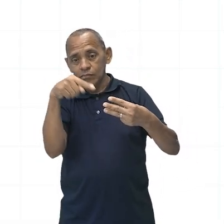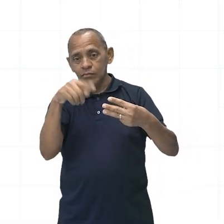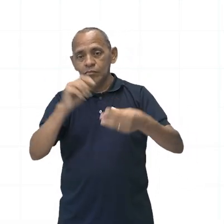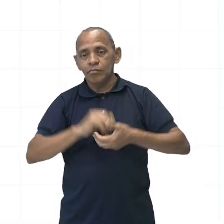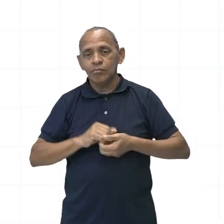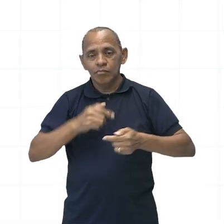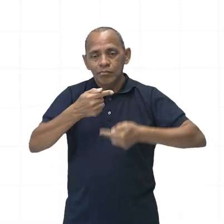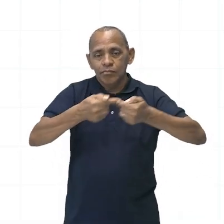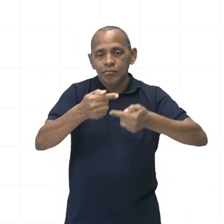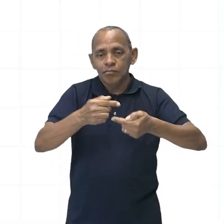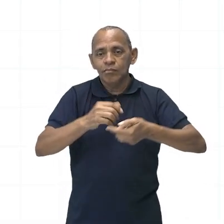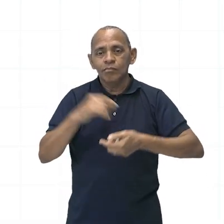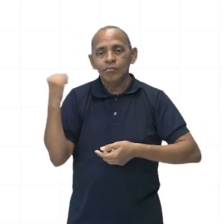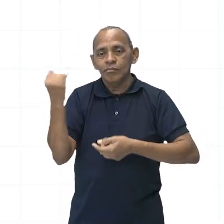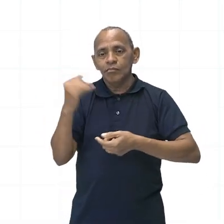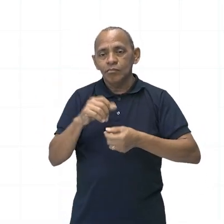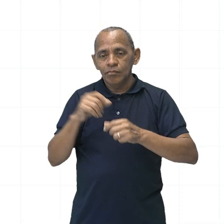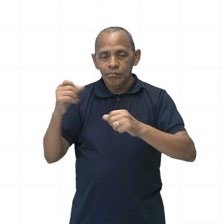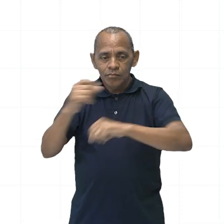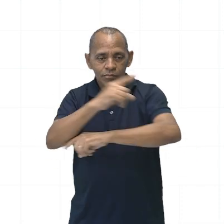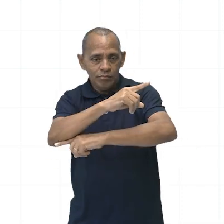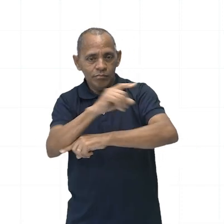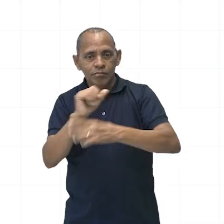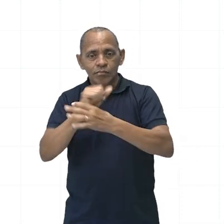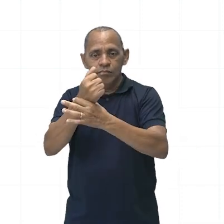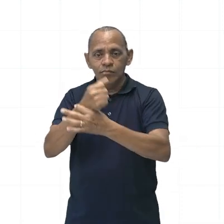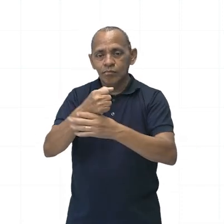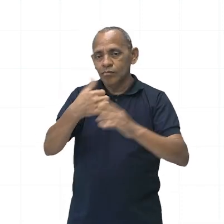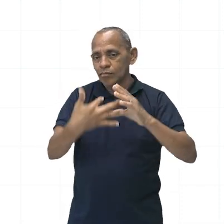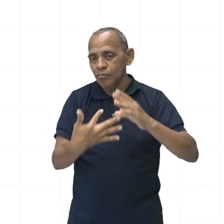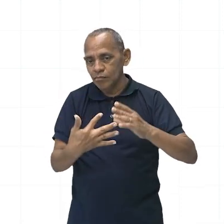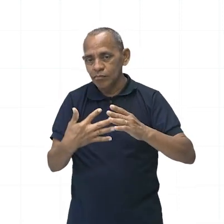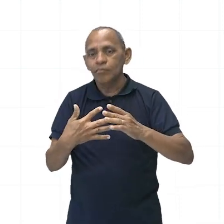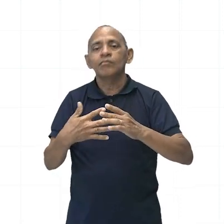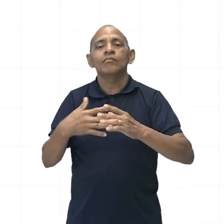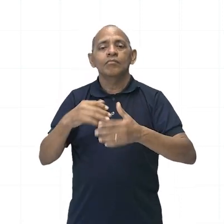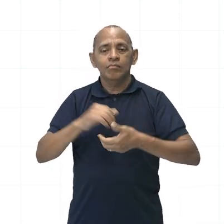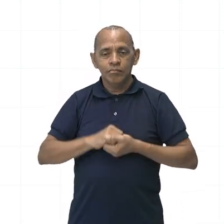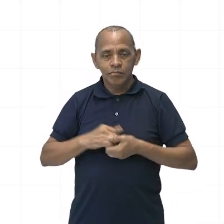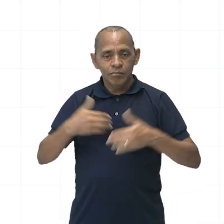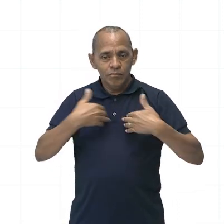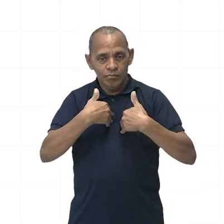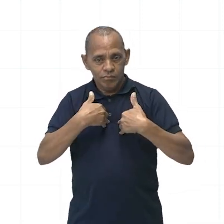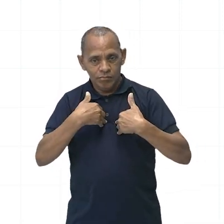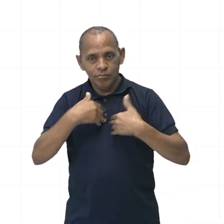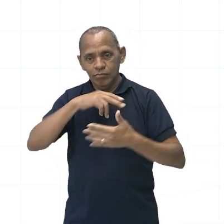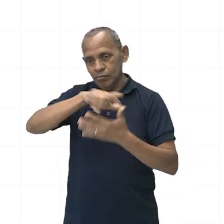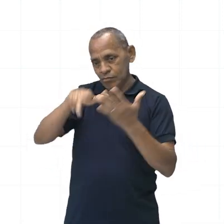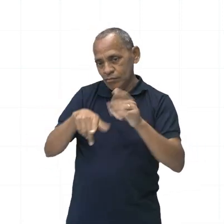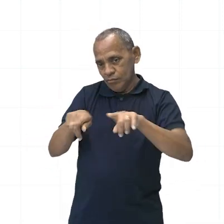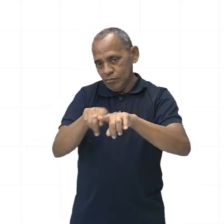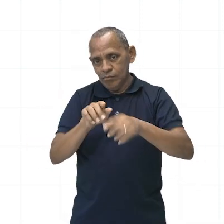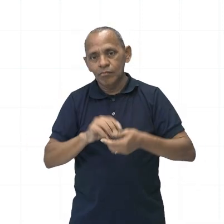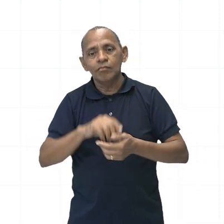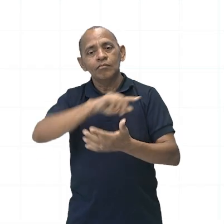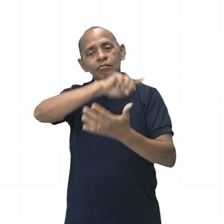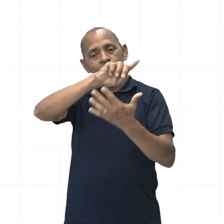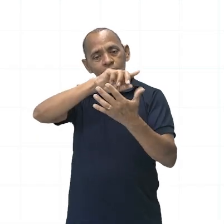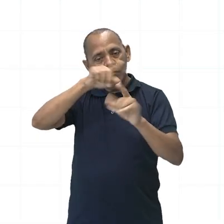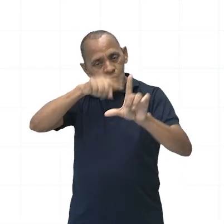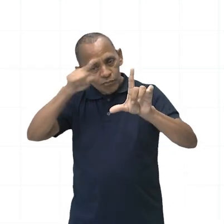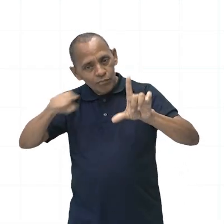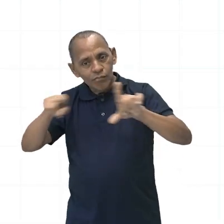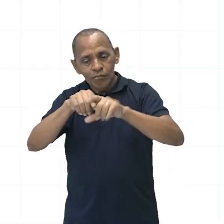A hereditariedade é essencial para a evolução porque garante que as características dos organismos possam ser variadas, transmitidas